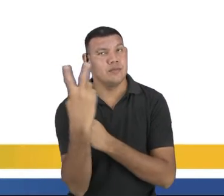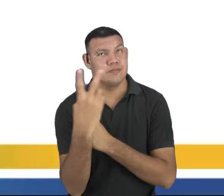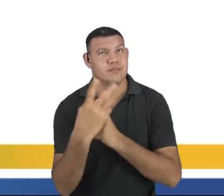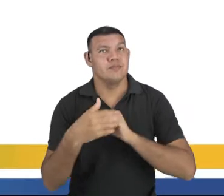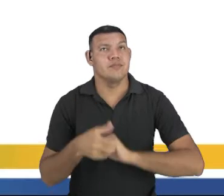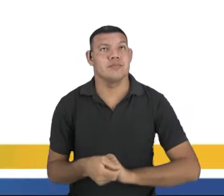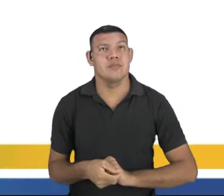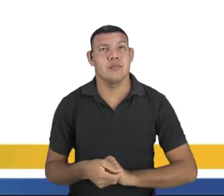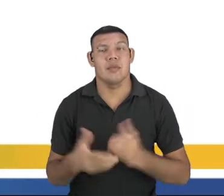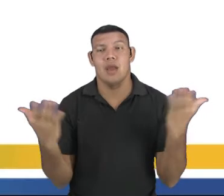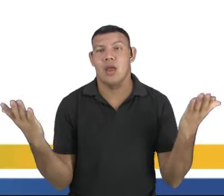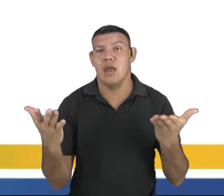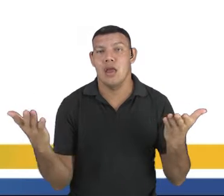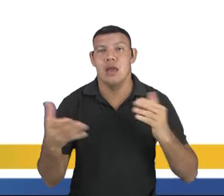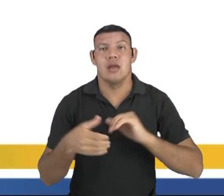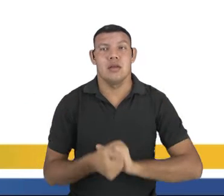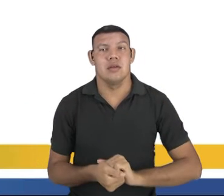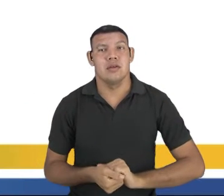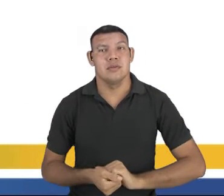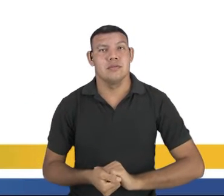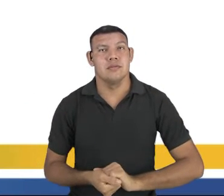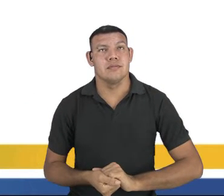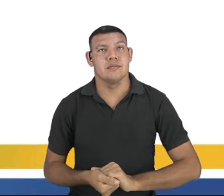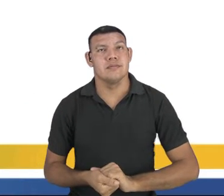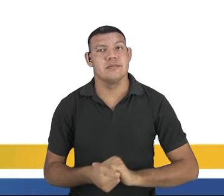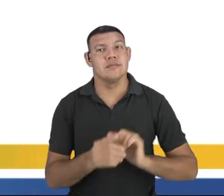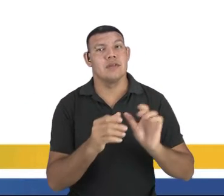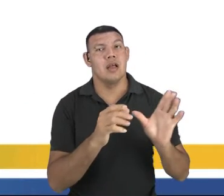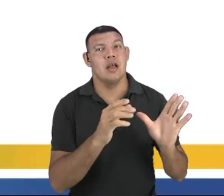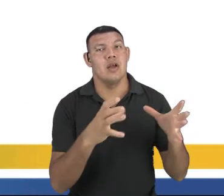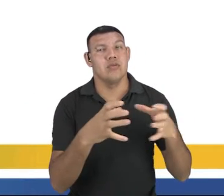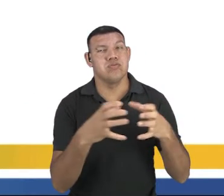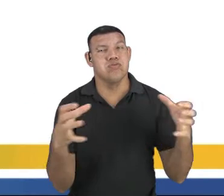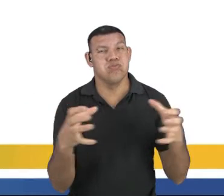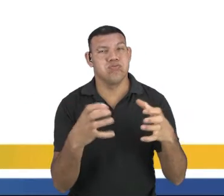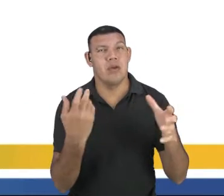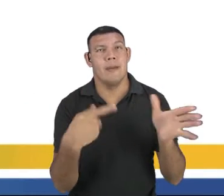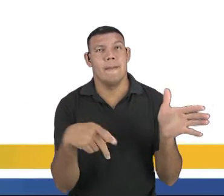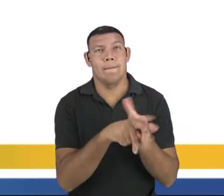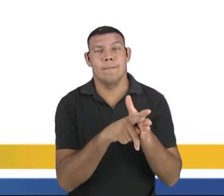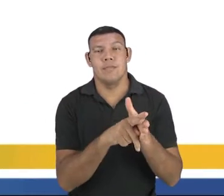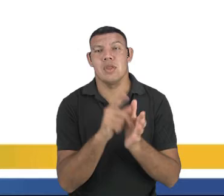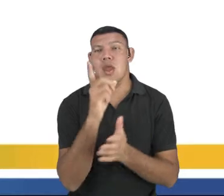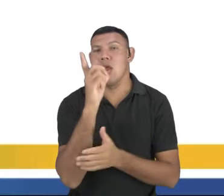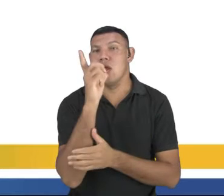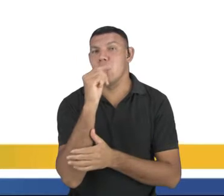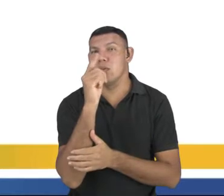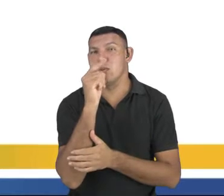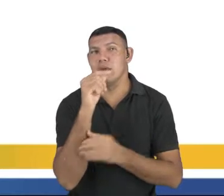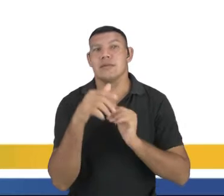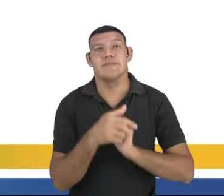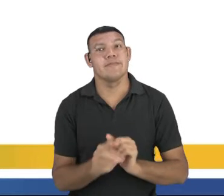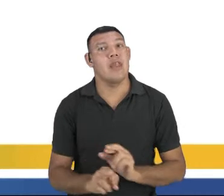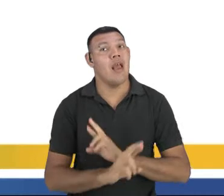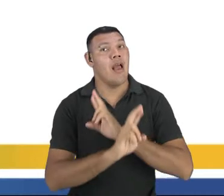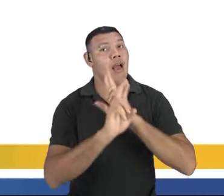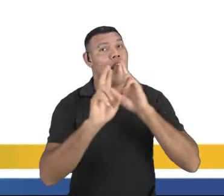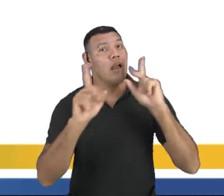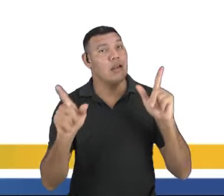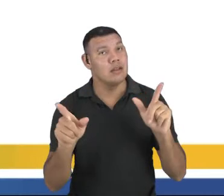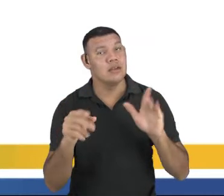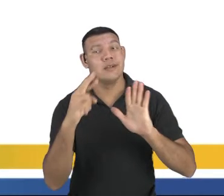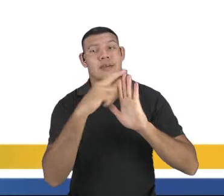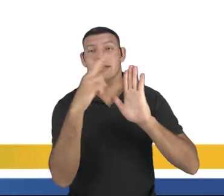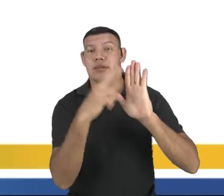vamos lá, falar um pouquinho da dilatação da água. Eu coloquei aqui, ela é um pouco diferente, ela tem uma